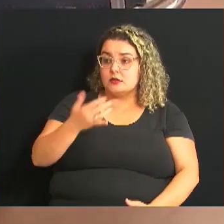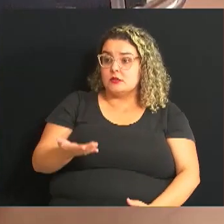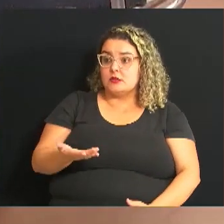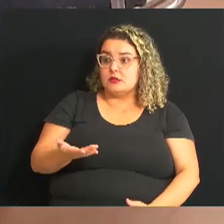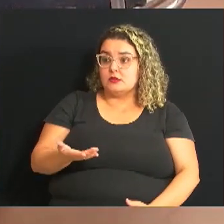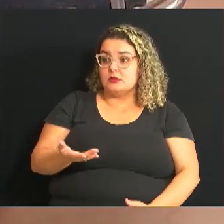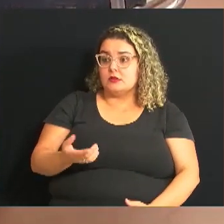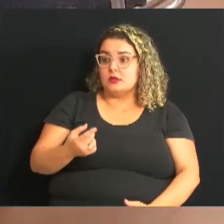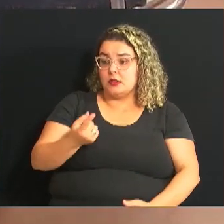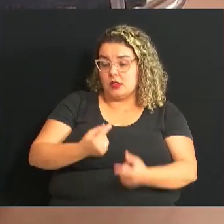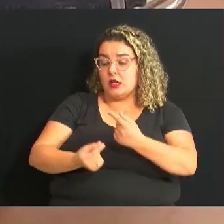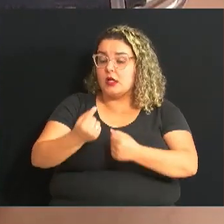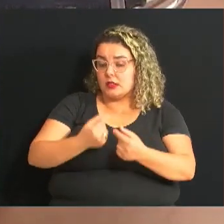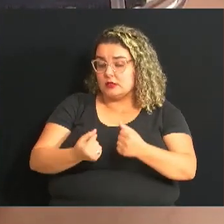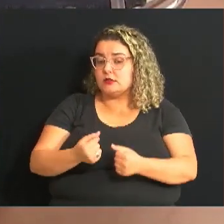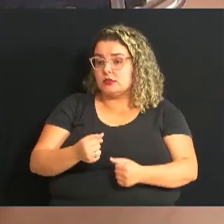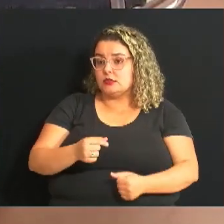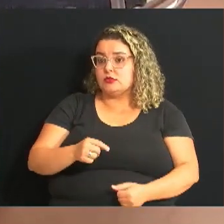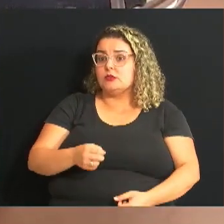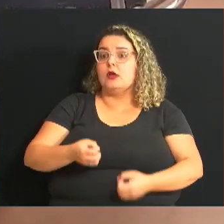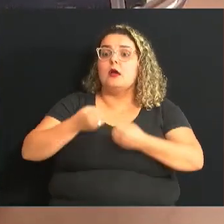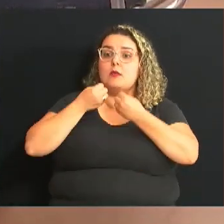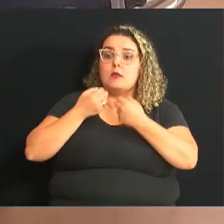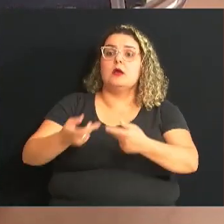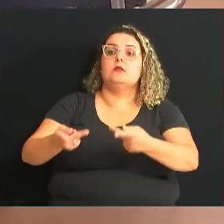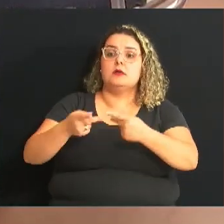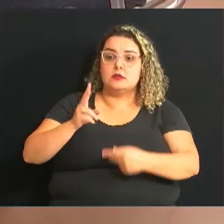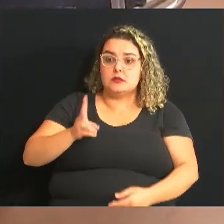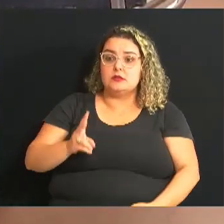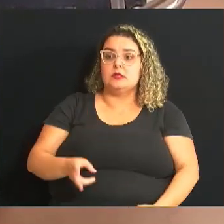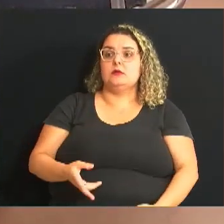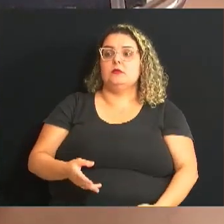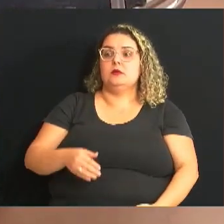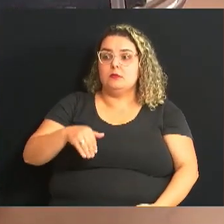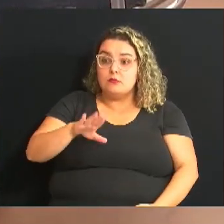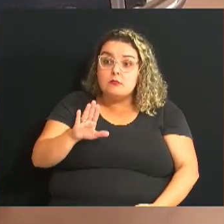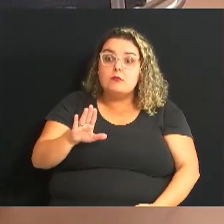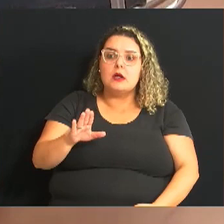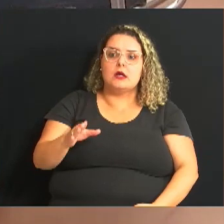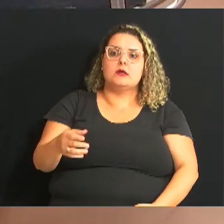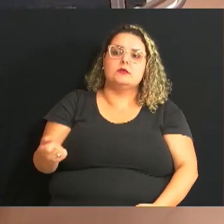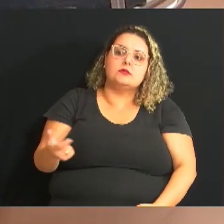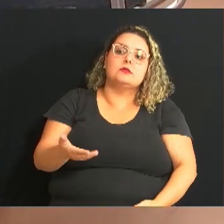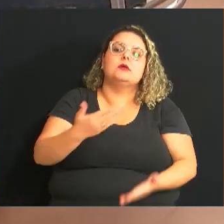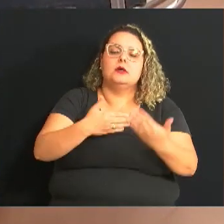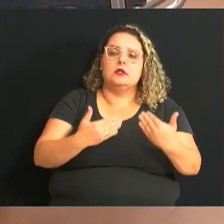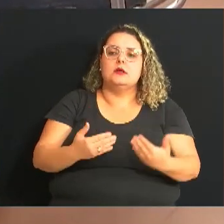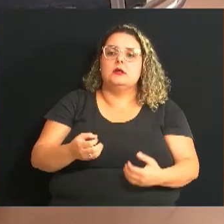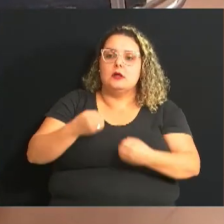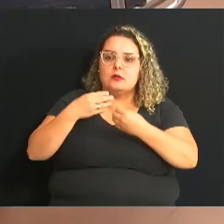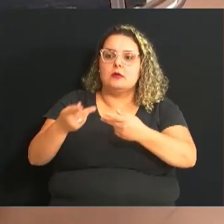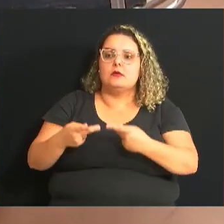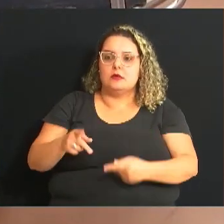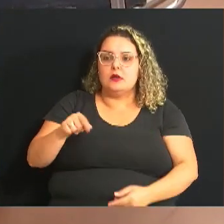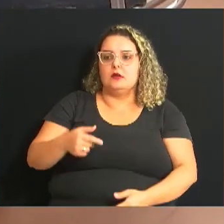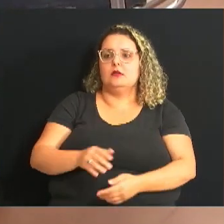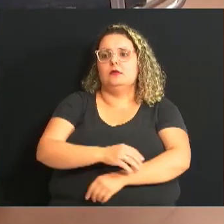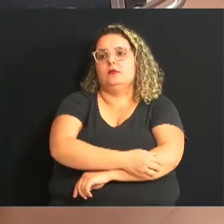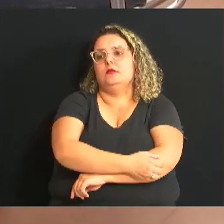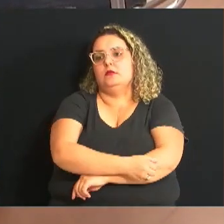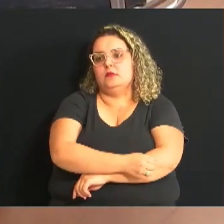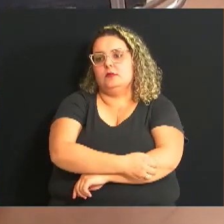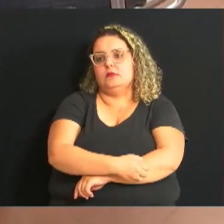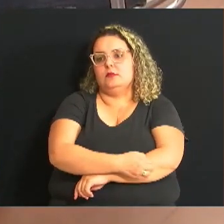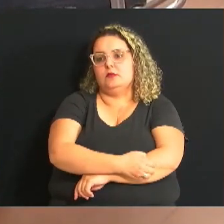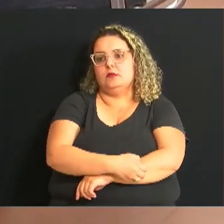esse dinheiro seria muito bem-vindo, sempre foi, mas mais que nunca muito bem-vindo. É bem por aí? É exatamente